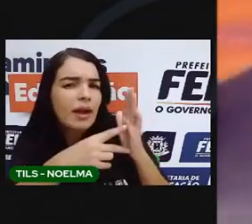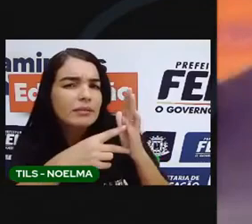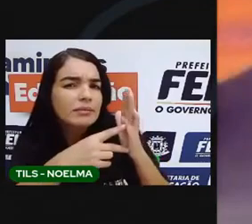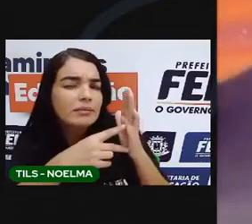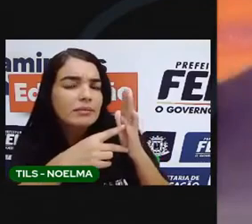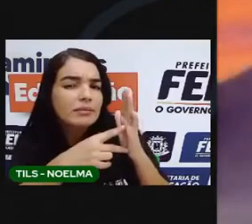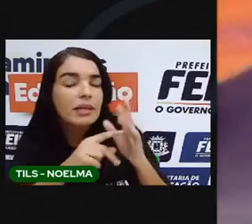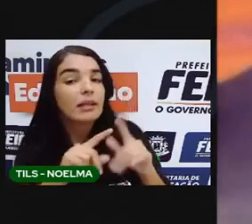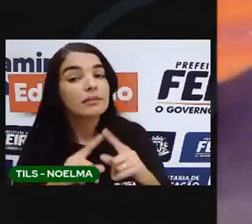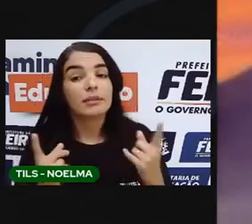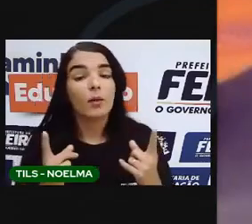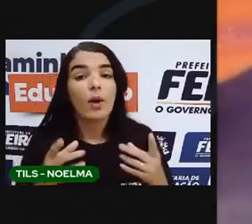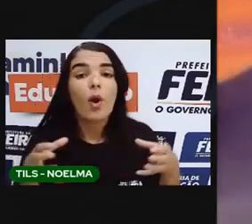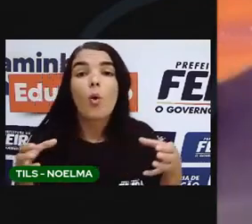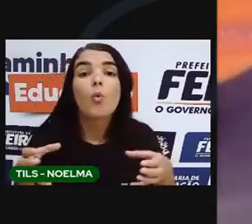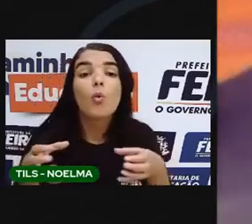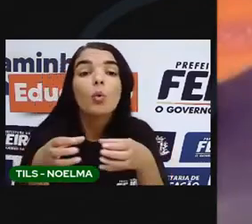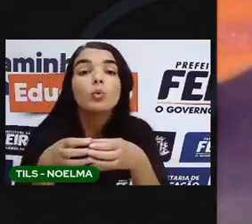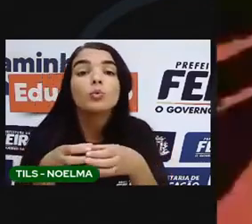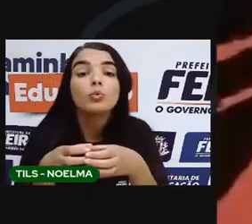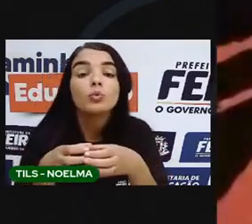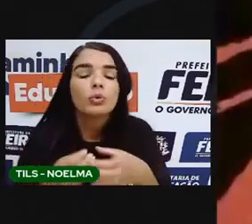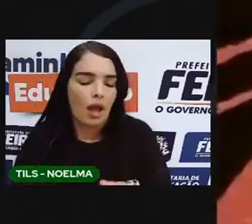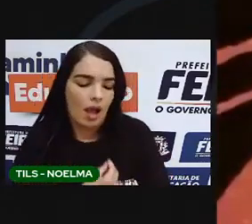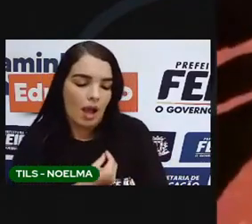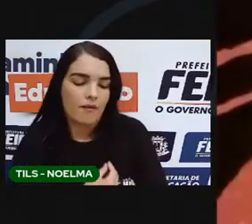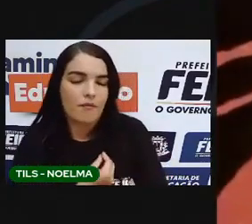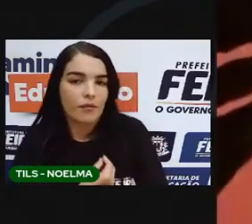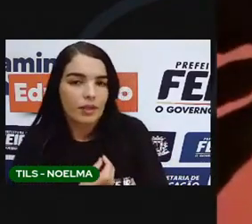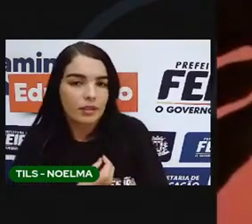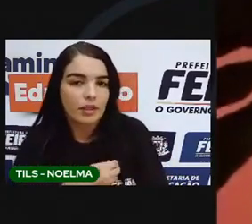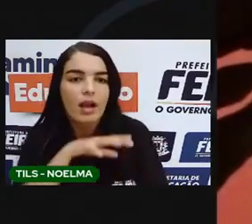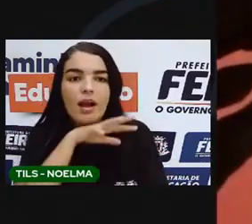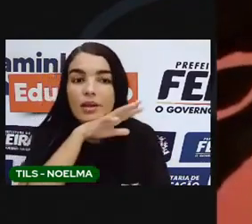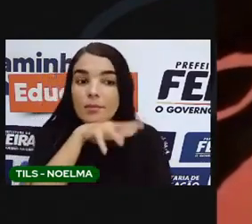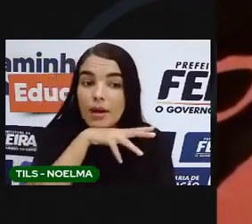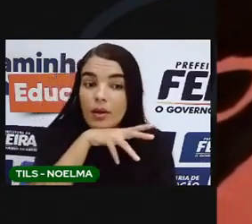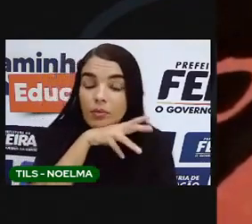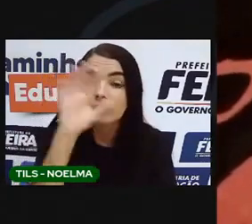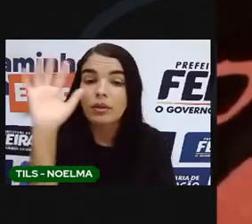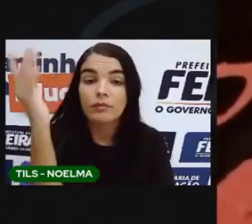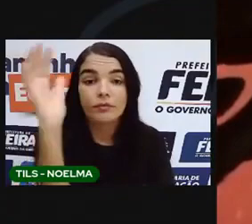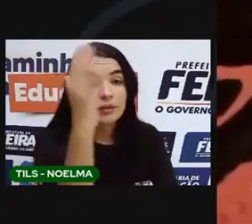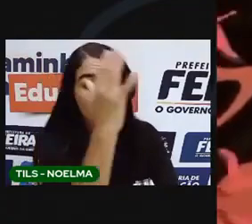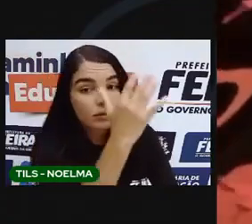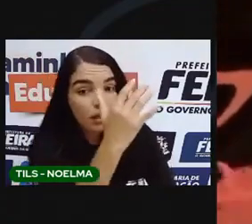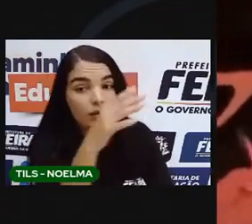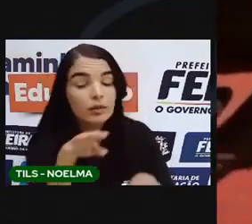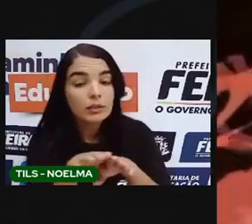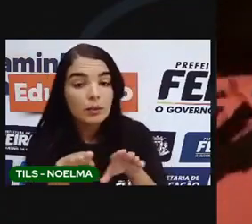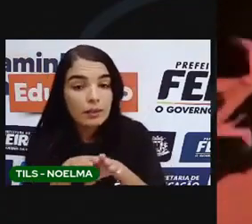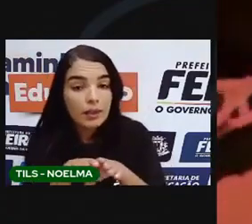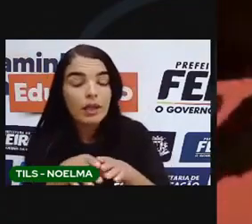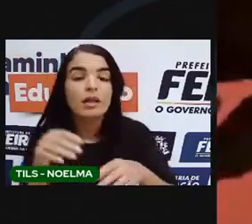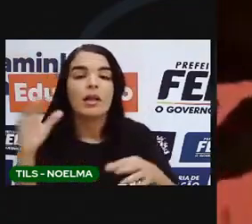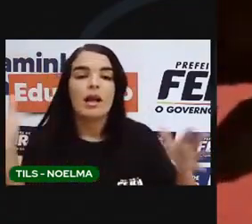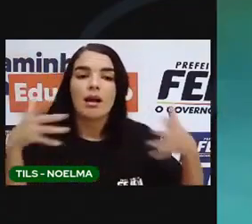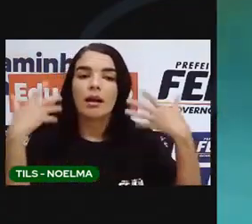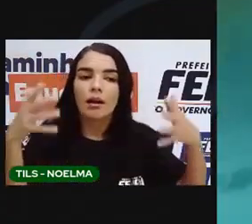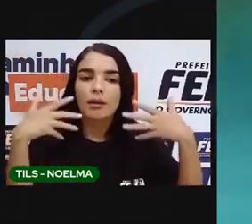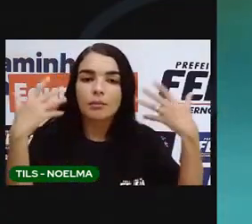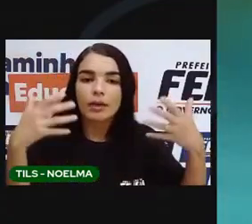Um bioma é um conjunto da vida vegetal e animal. Eles são determinados por fatores climáticos, que ocupam grandes estações